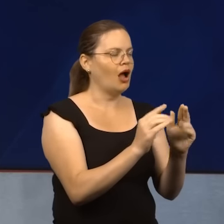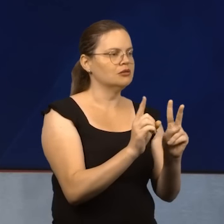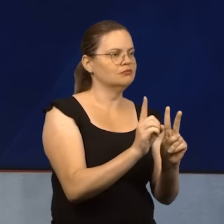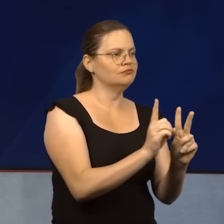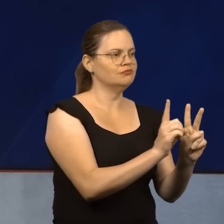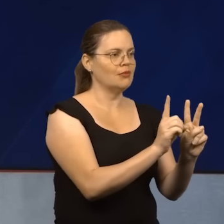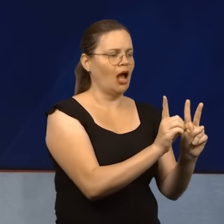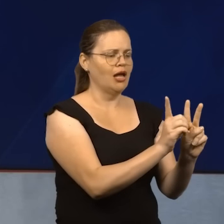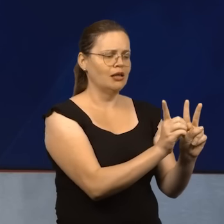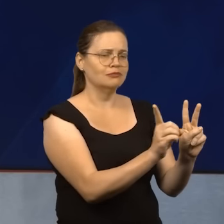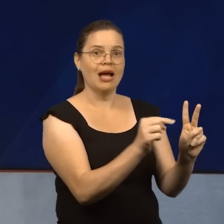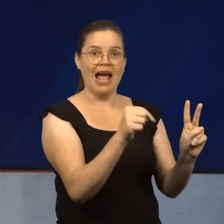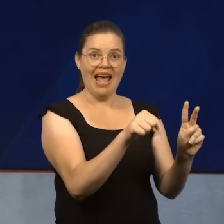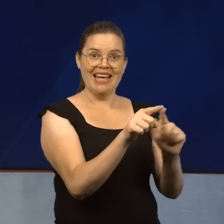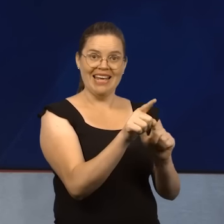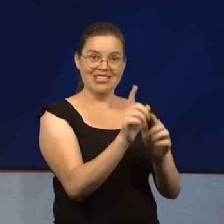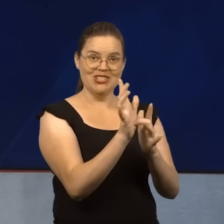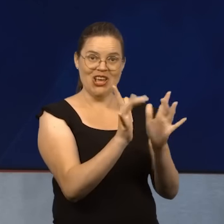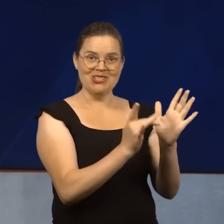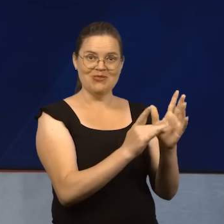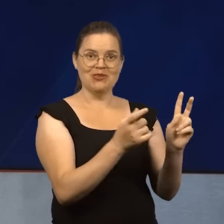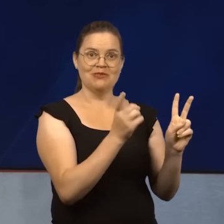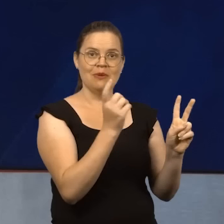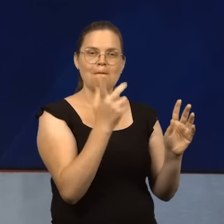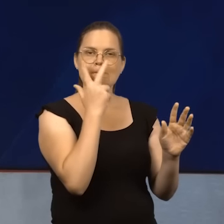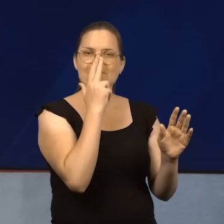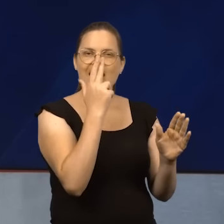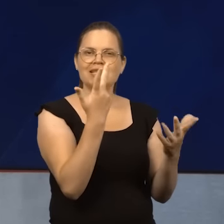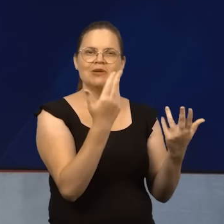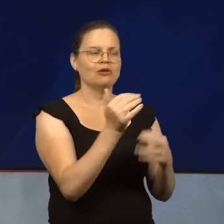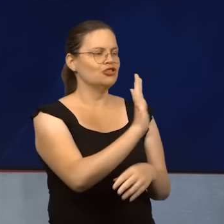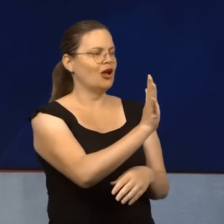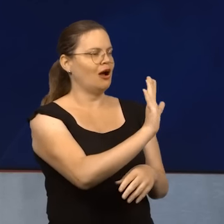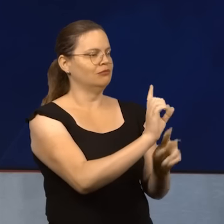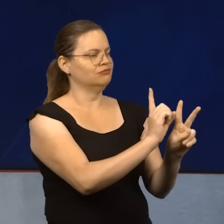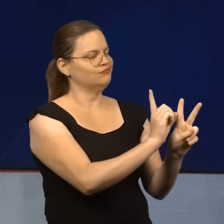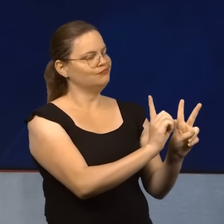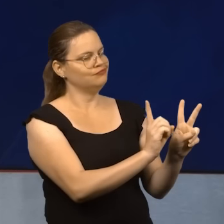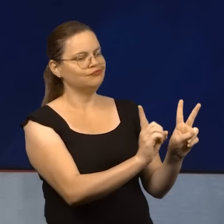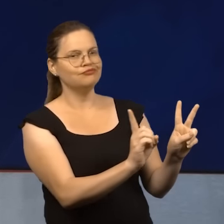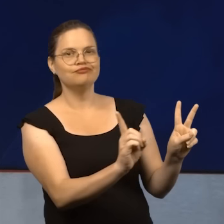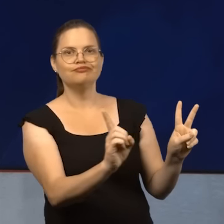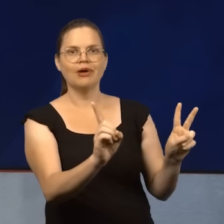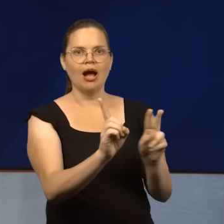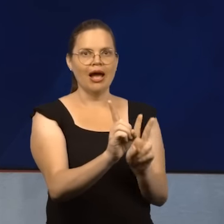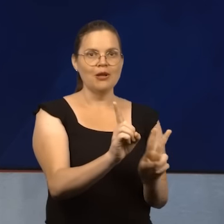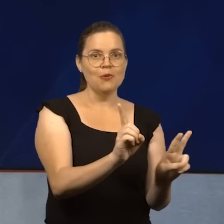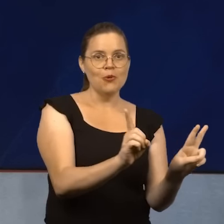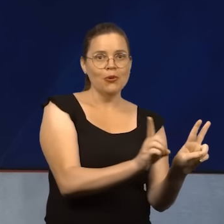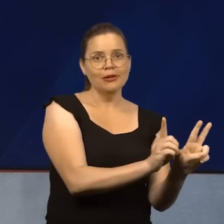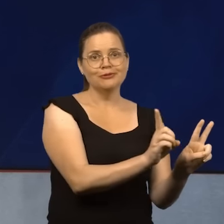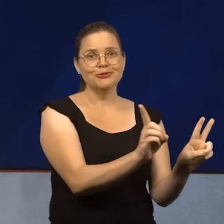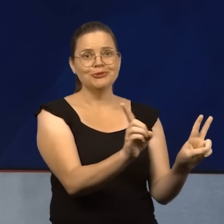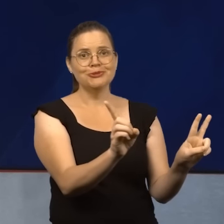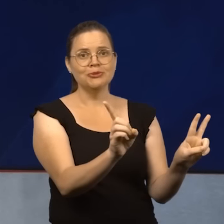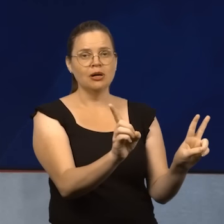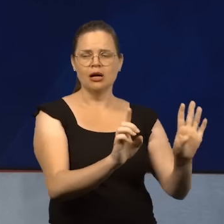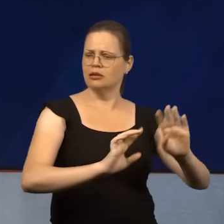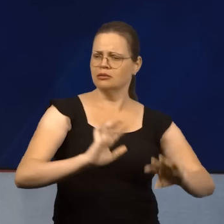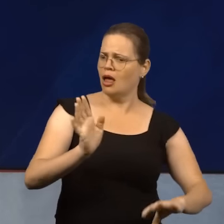viajante, fez como quem ia adiante, como quem fosse continuar a viagem. E eles disseram: